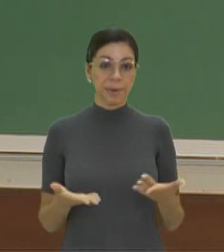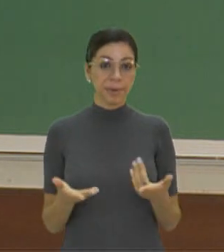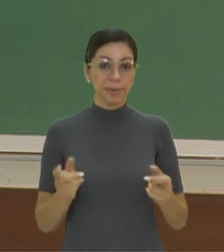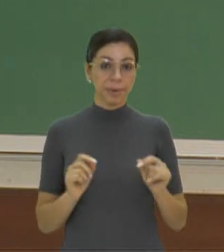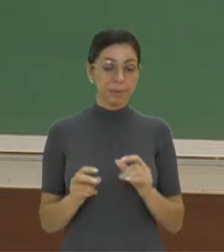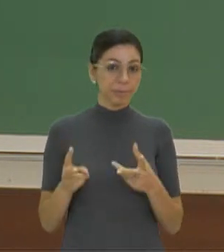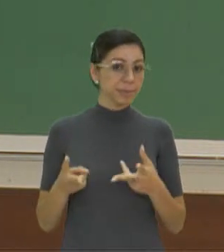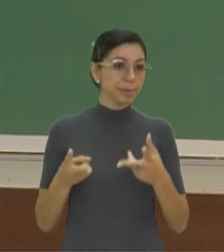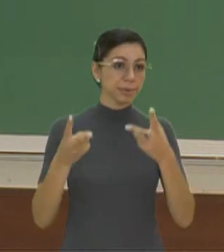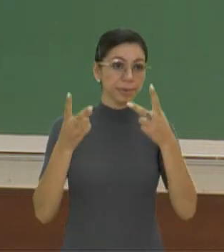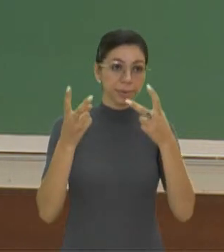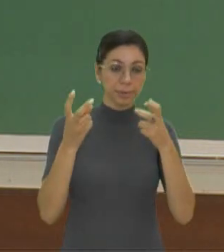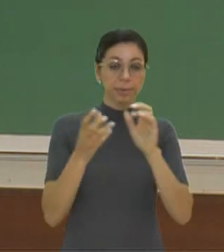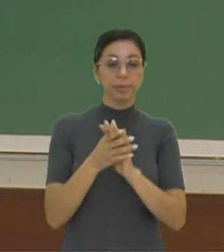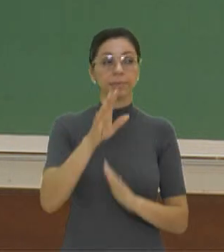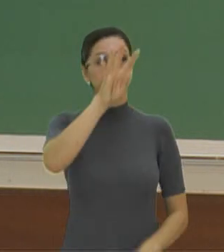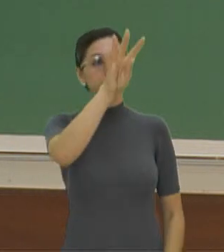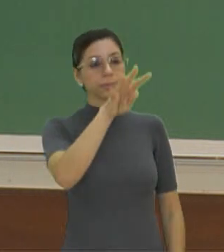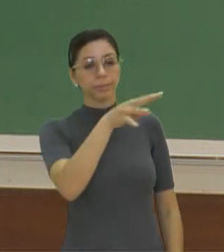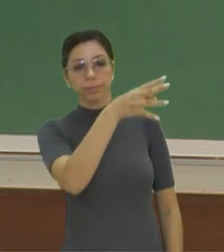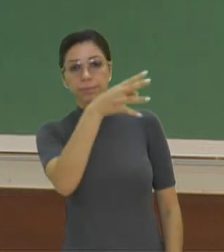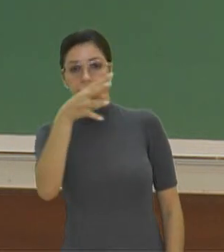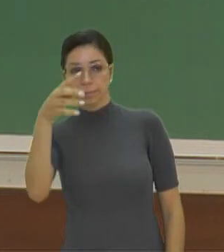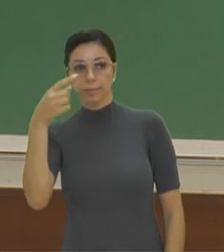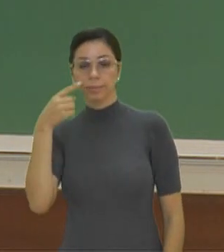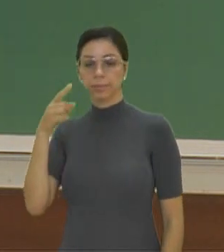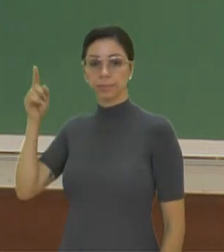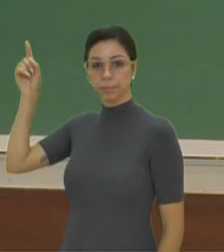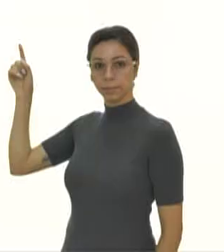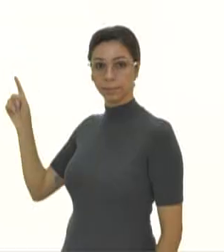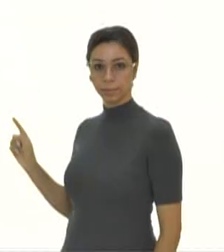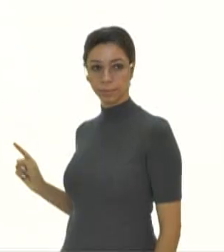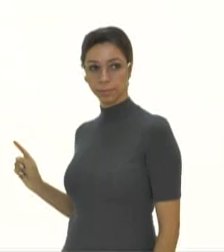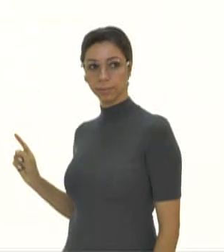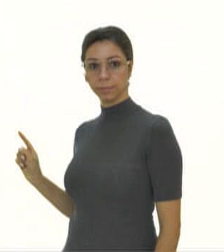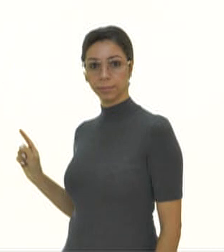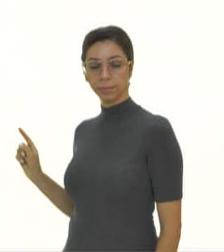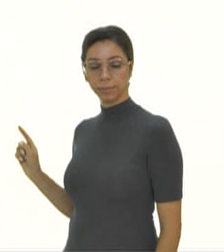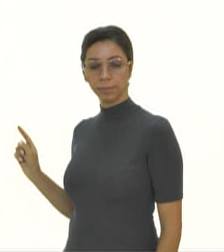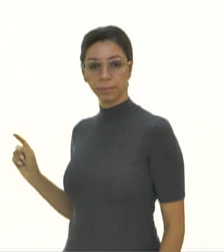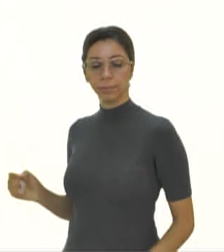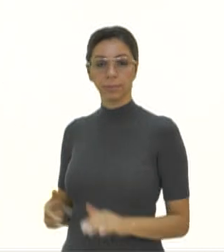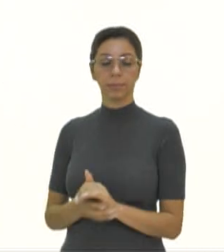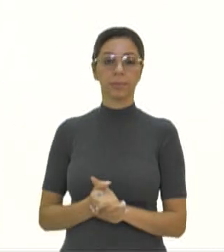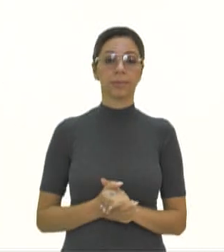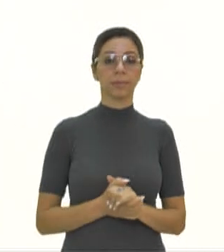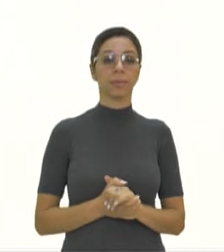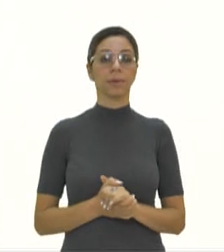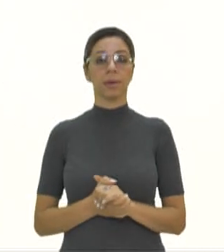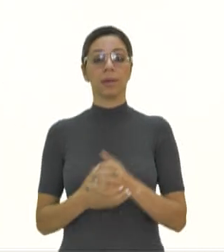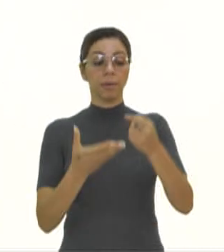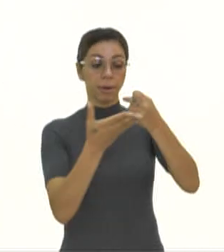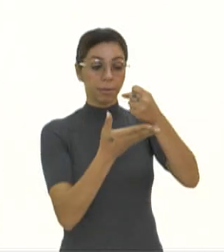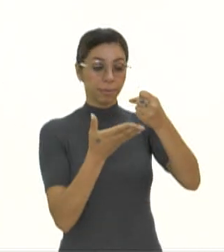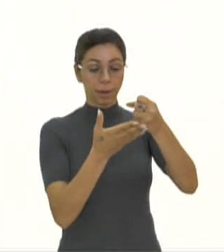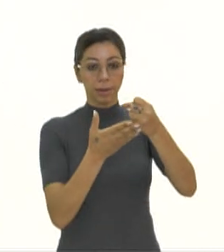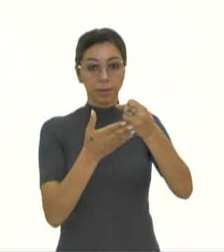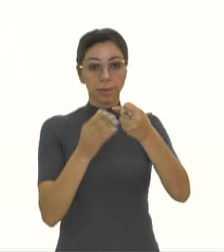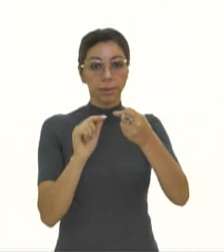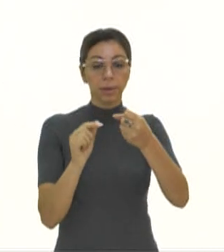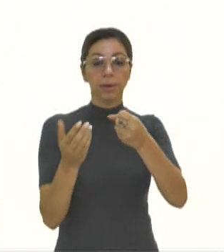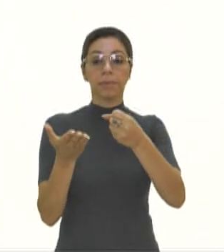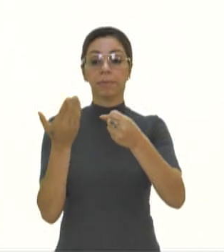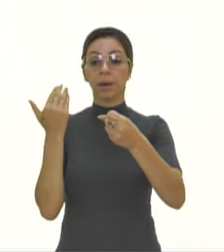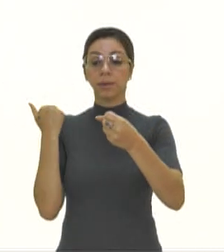Agora, observem a nossa tabela, que está aqui a forma base e o passado simples. Então, quando a gente trabalha com a